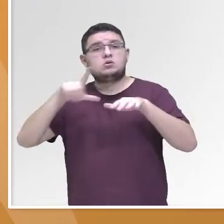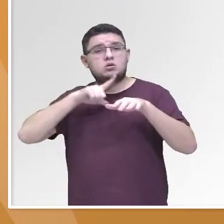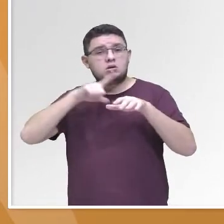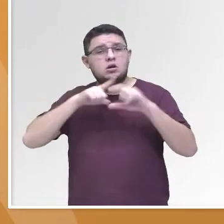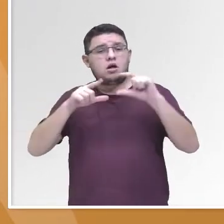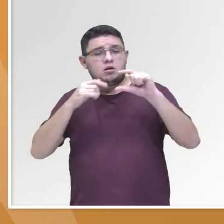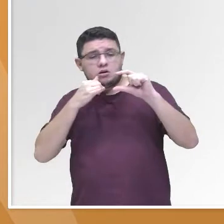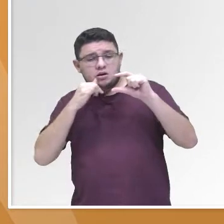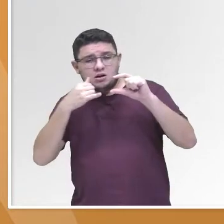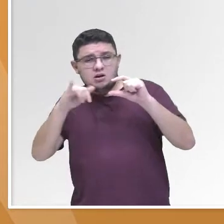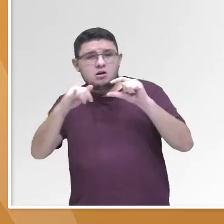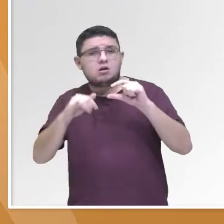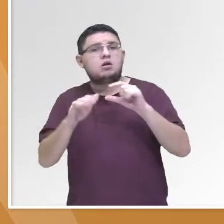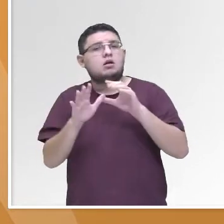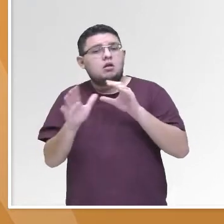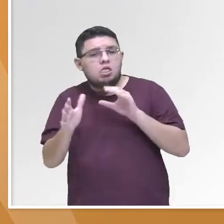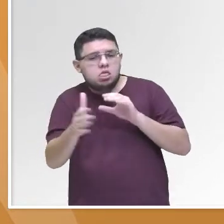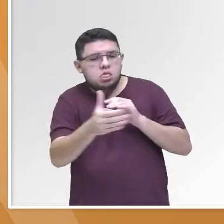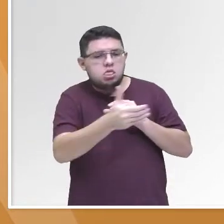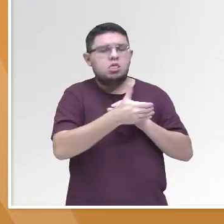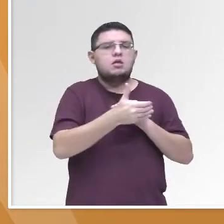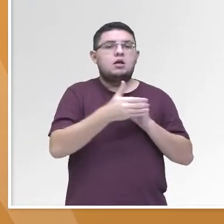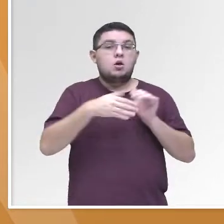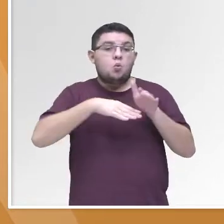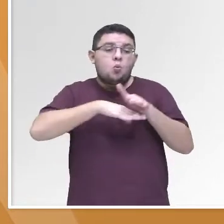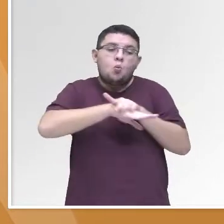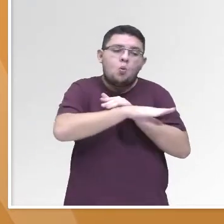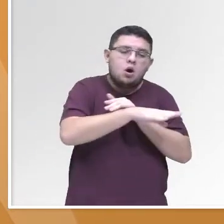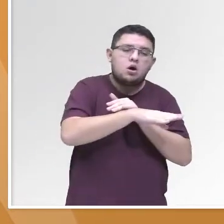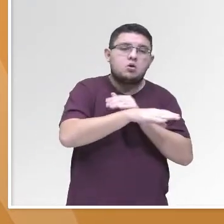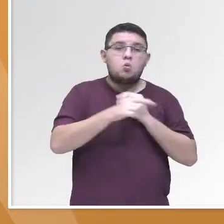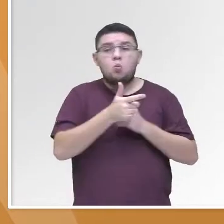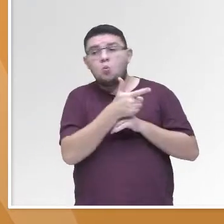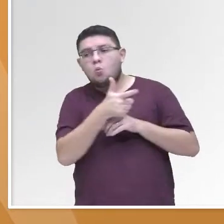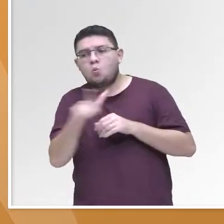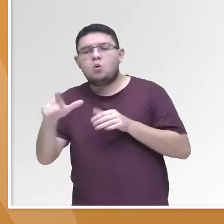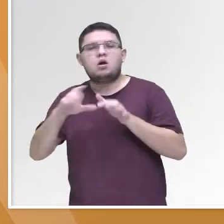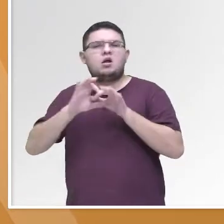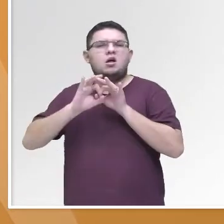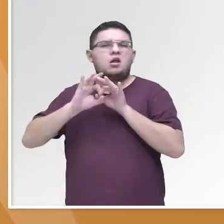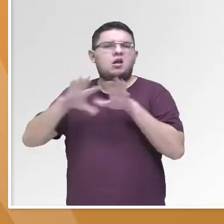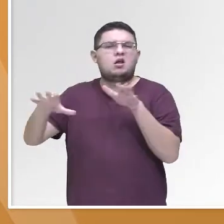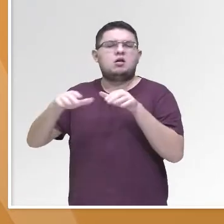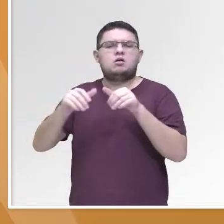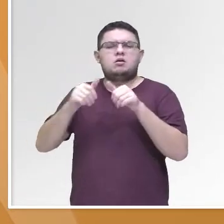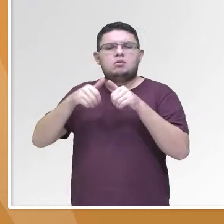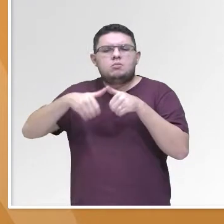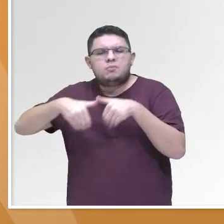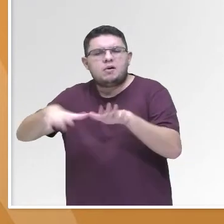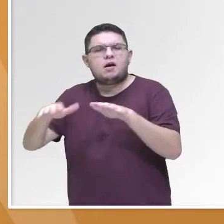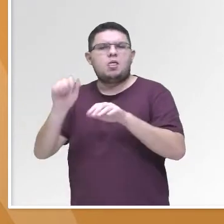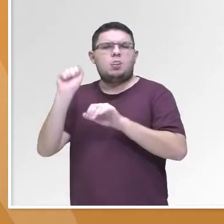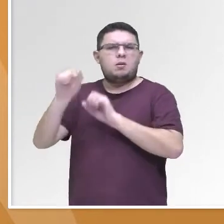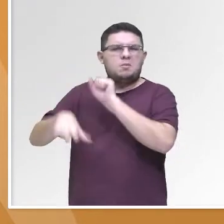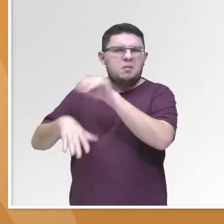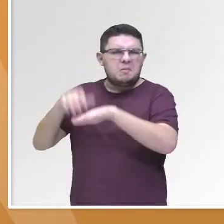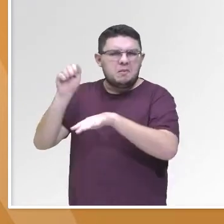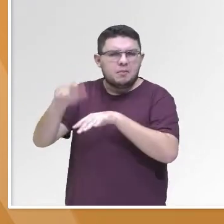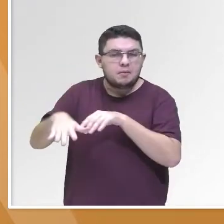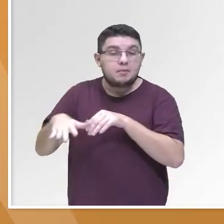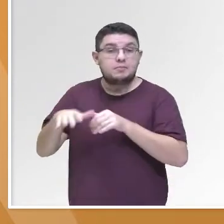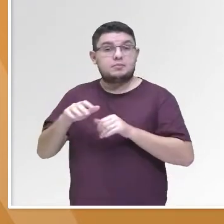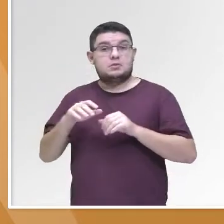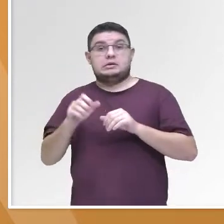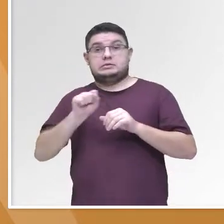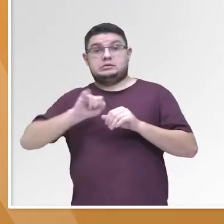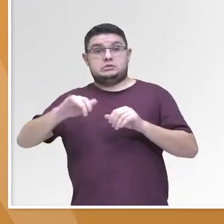você utiliza no controle remoto, que você utiliza ali no rádio. E essa pilha,